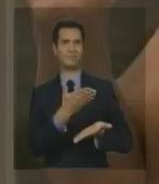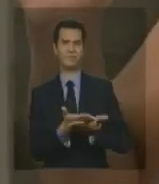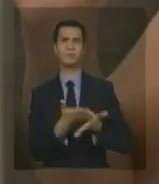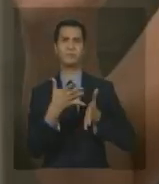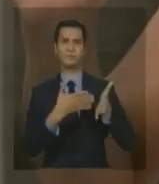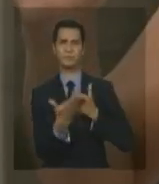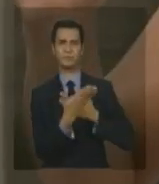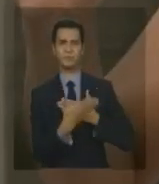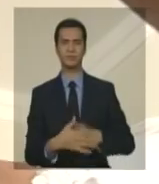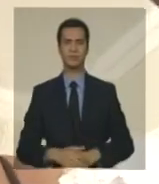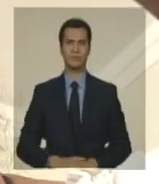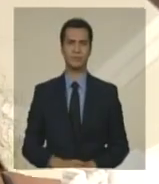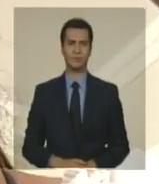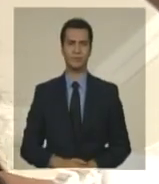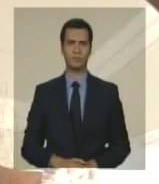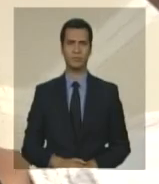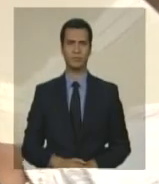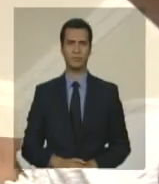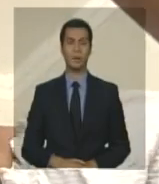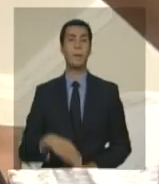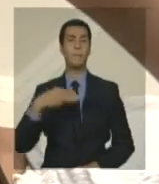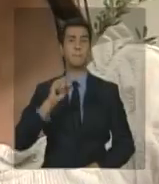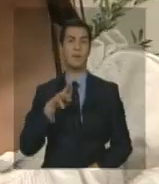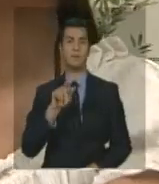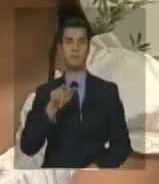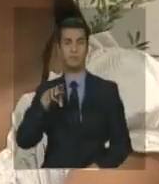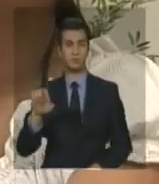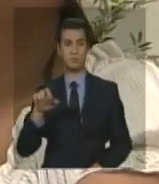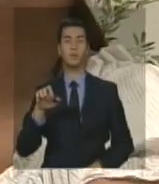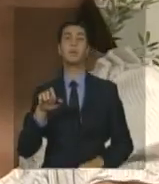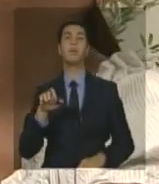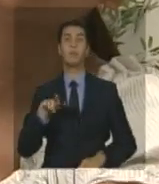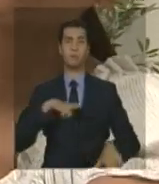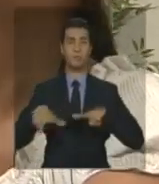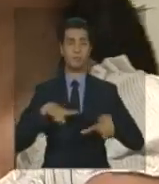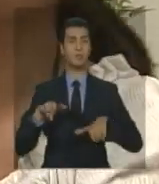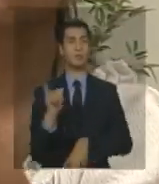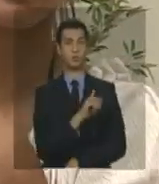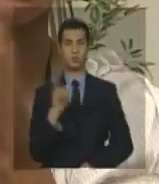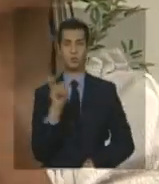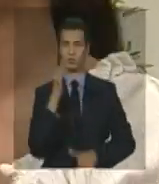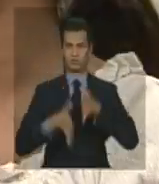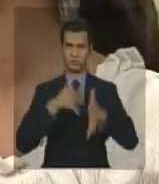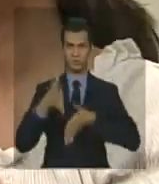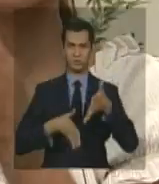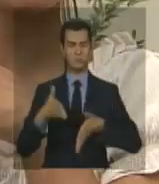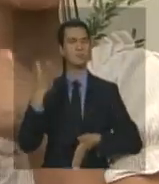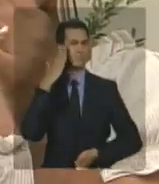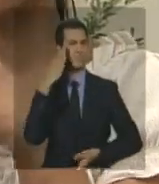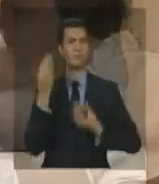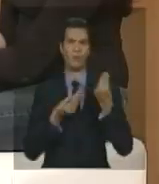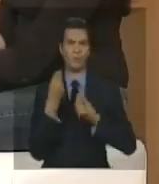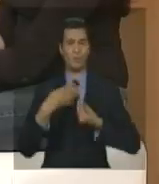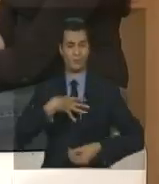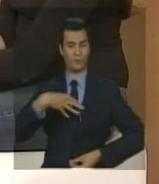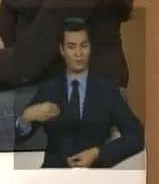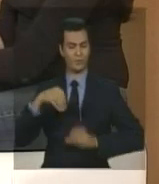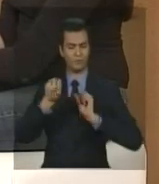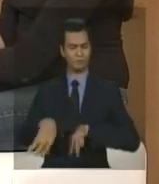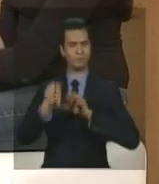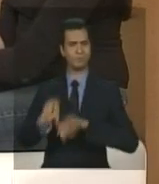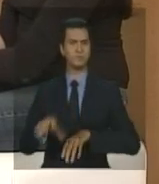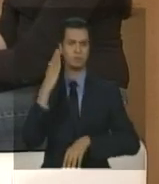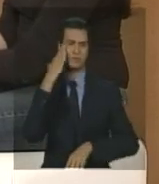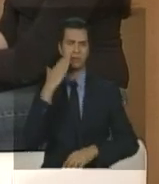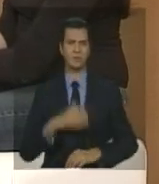Marlice, que é instrutora de Libras há 14 anos, já sabe como vai educar seu tão esperado filho Isaac. Desde nenenzinho